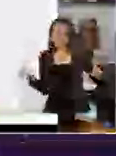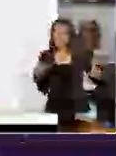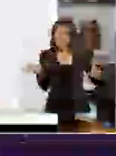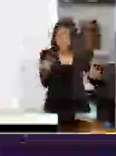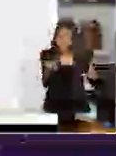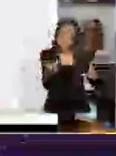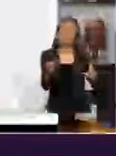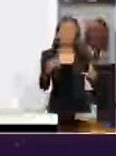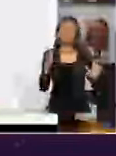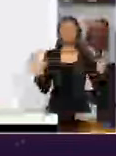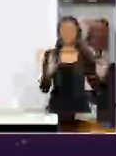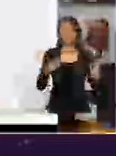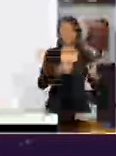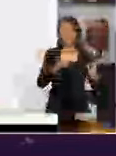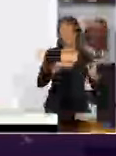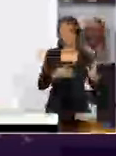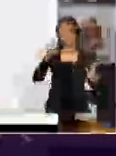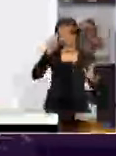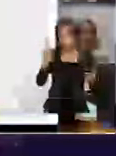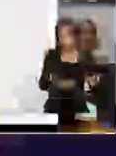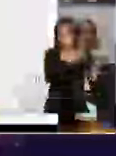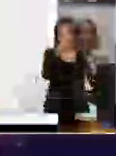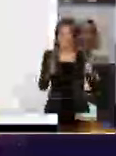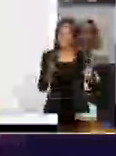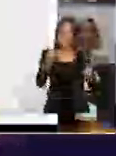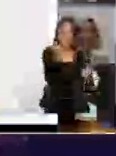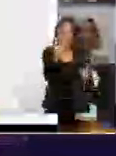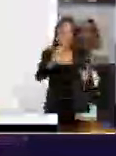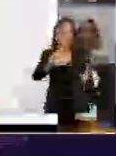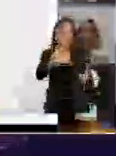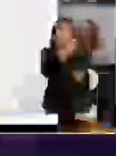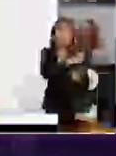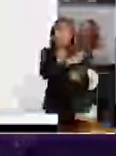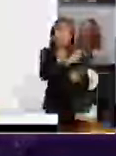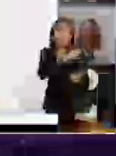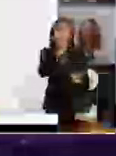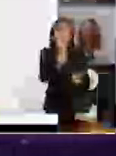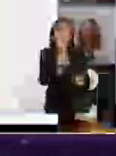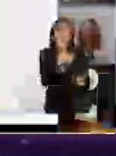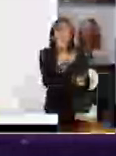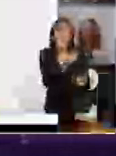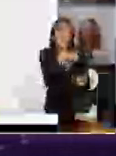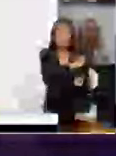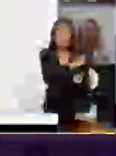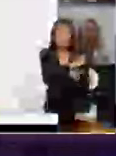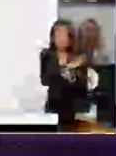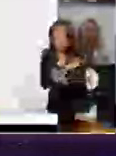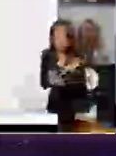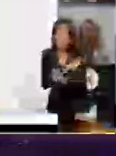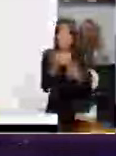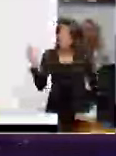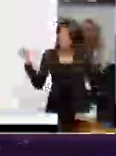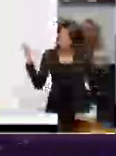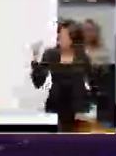móvel de 14 dias e a número de doses administradas, não há uma relação direta. E o